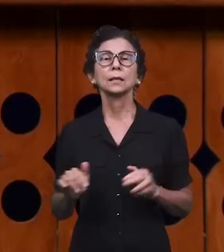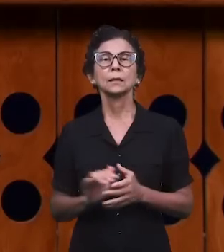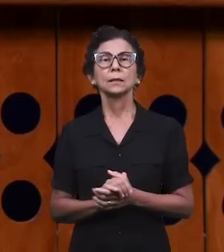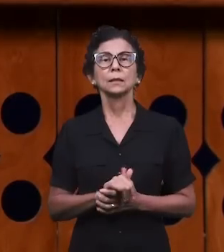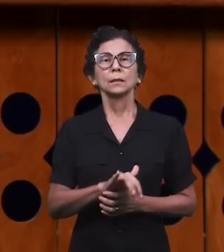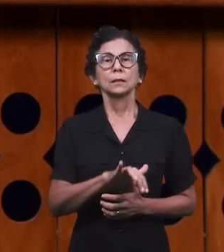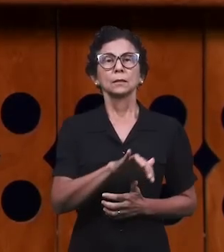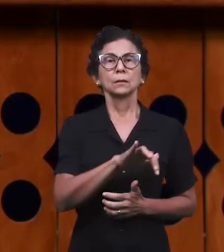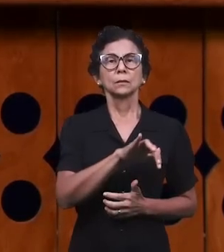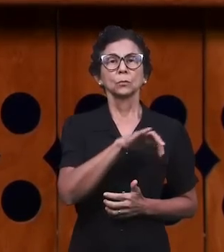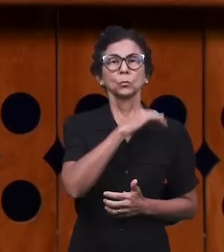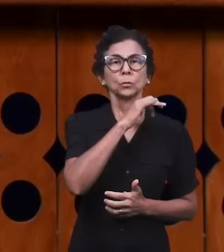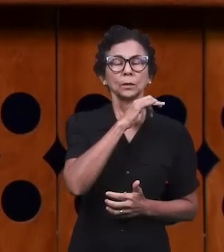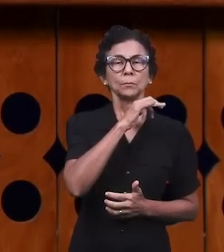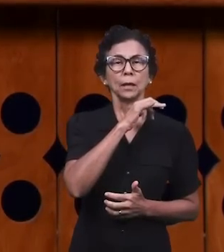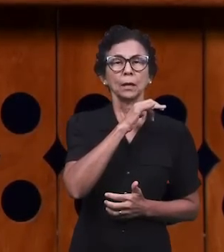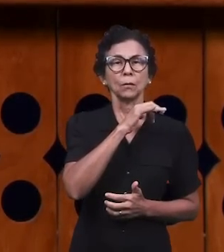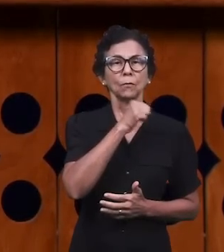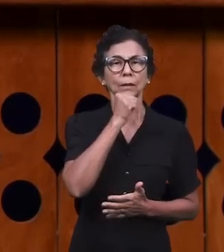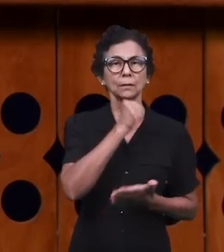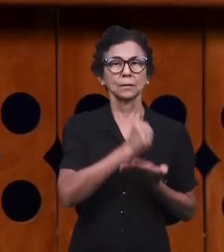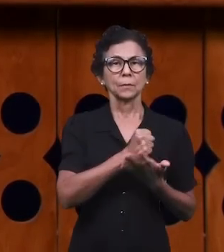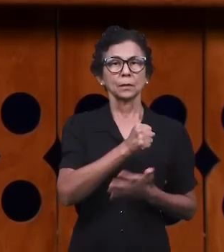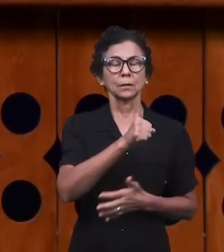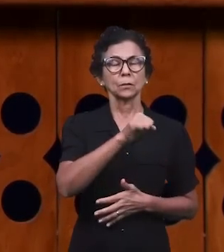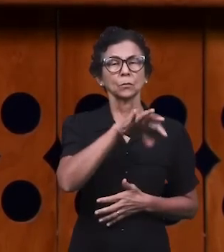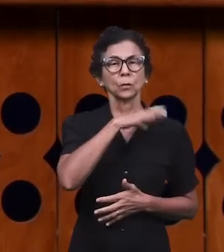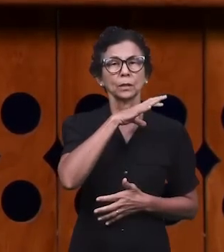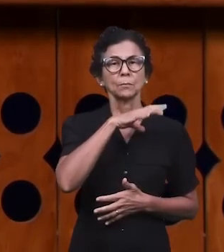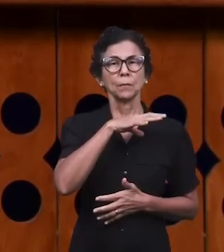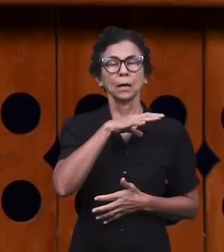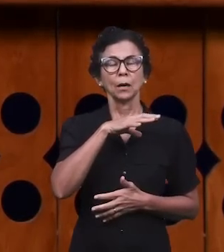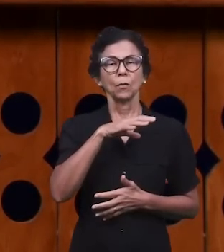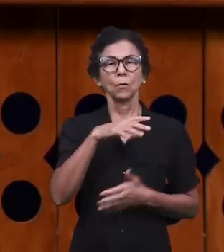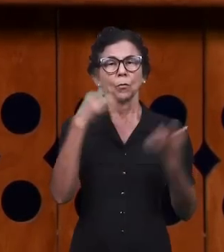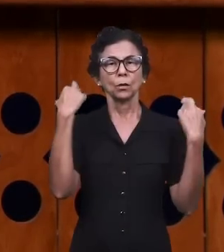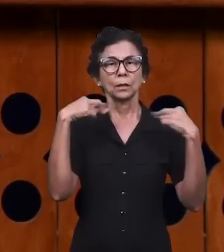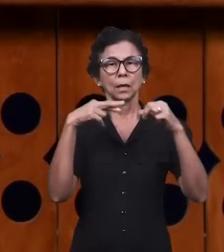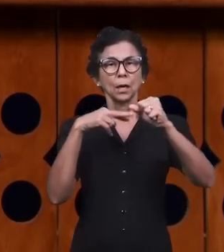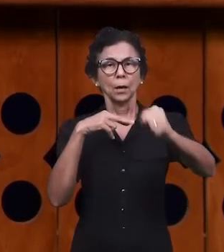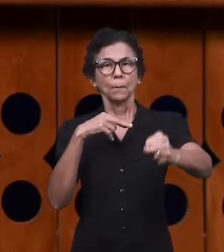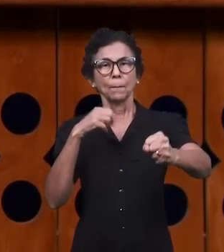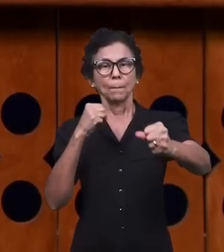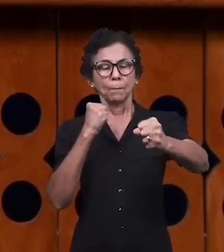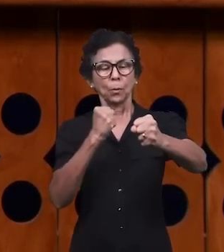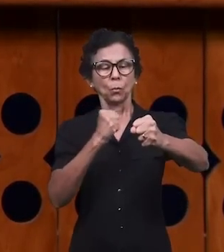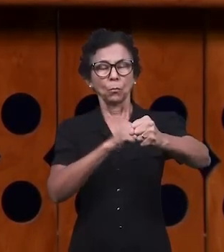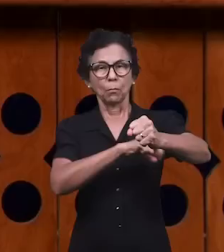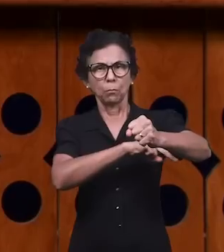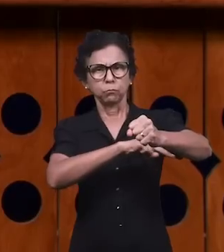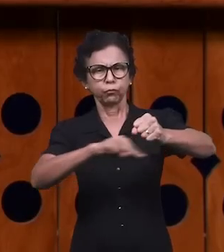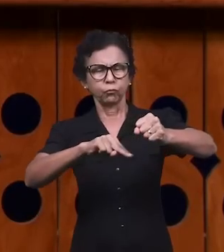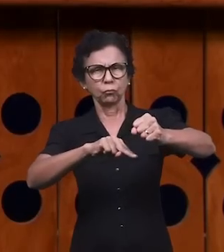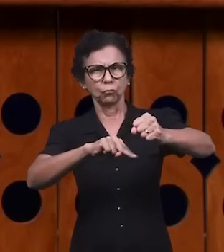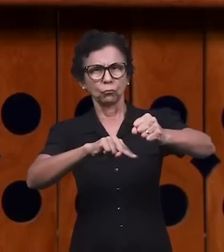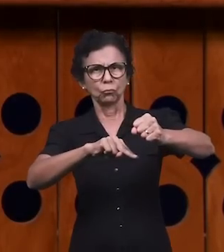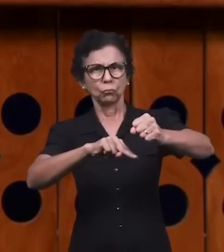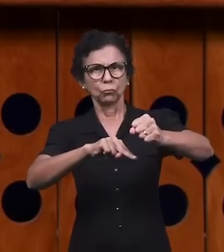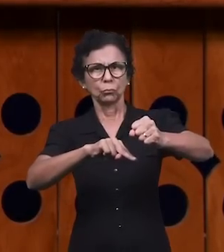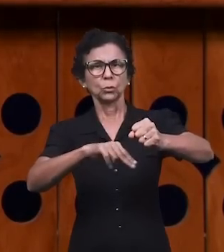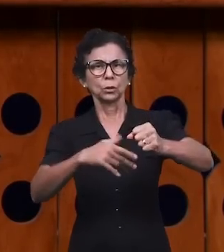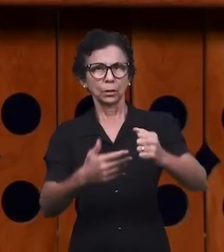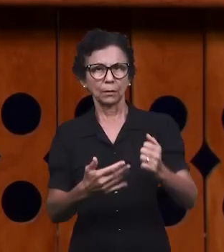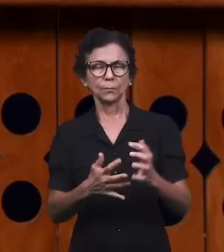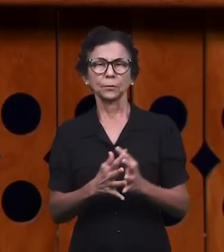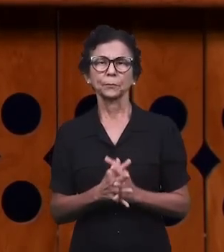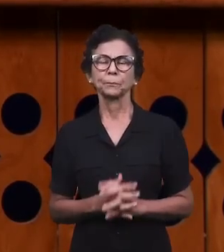para tirar o pecado da vida do povo de Deus. Então era o Cordeiro que era morto. Então isso no Velho